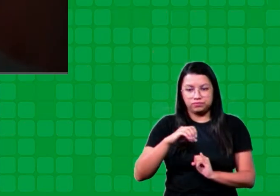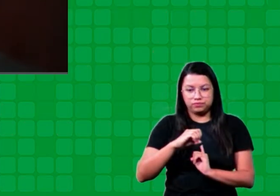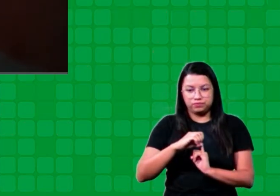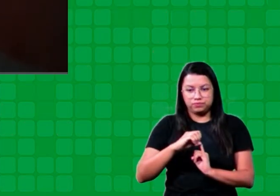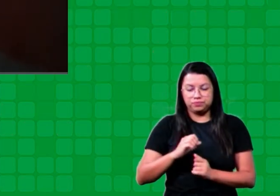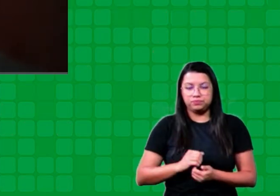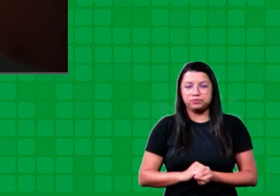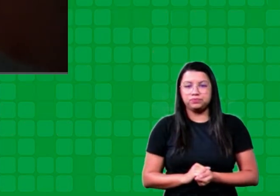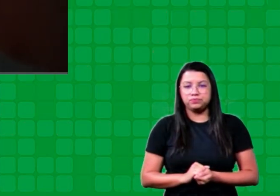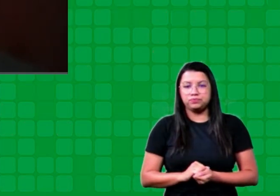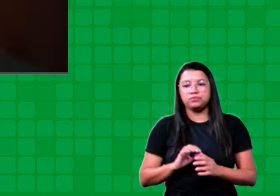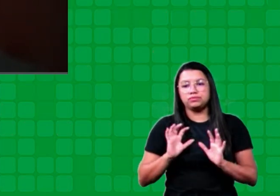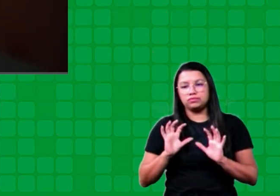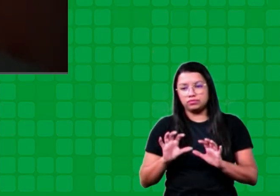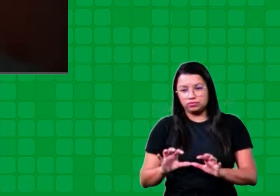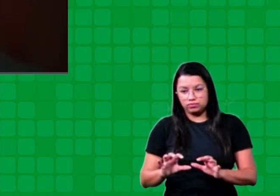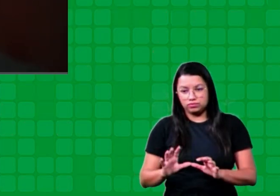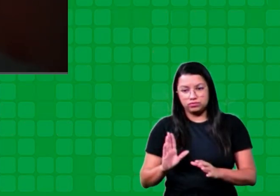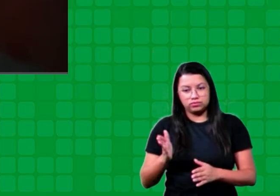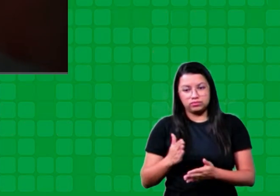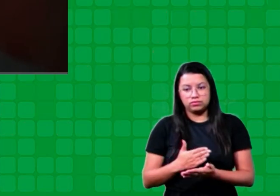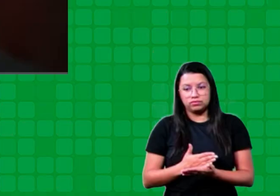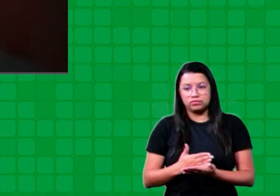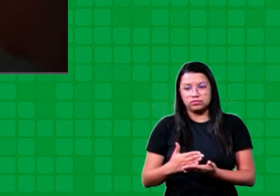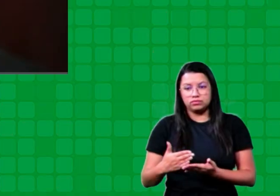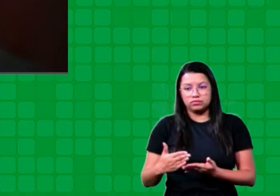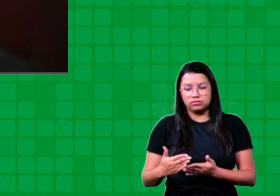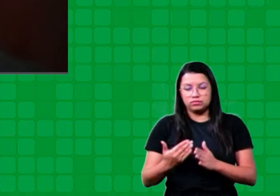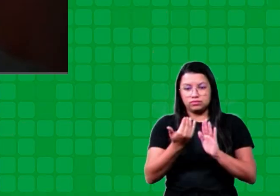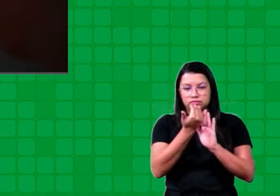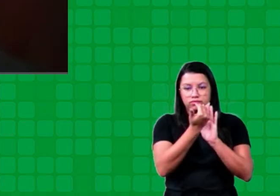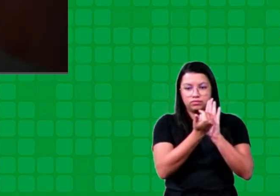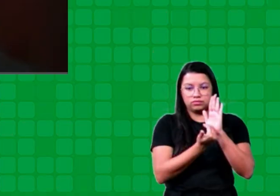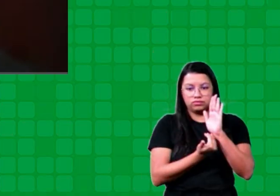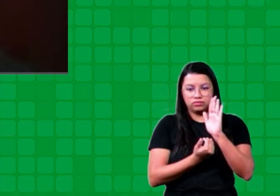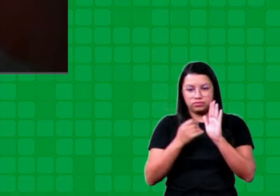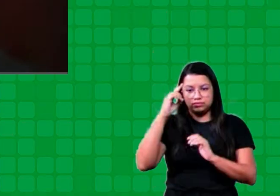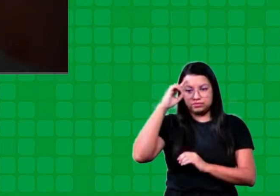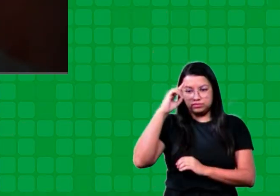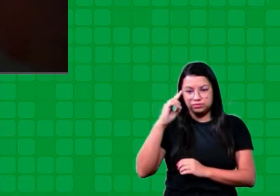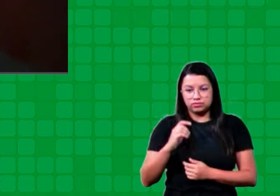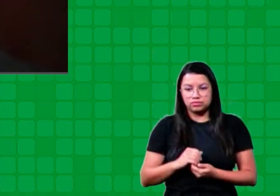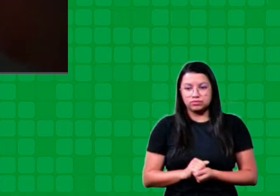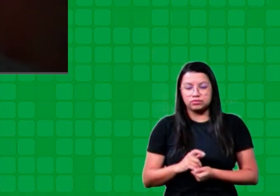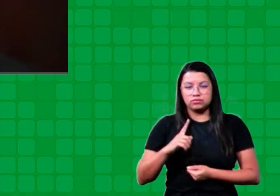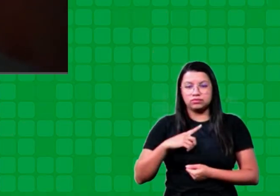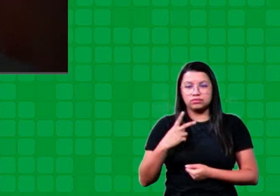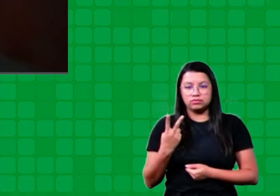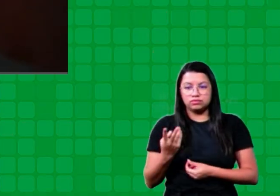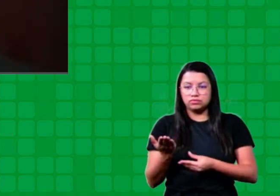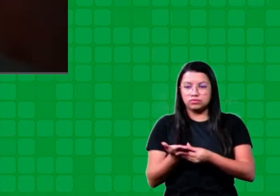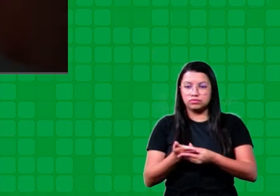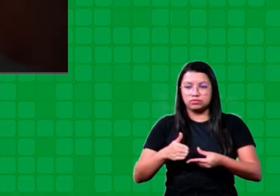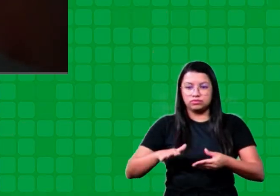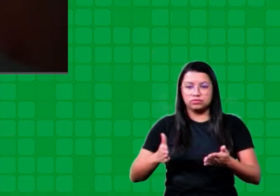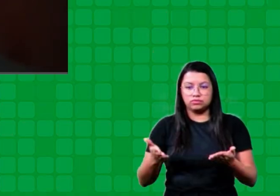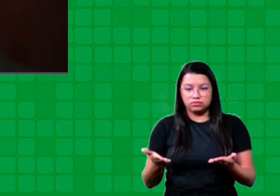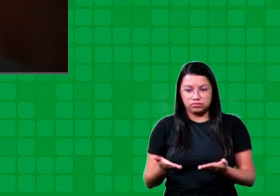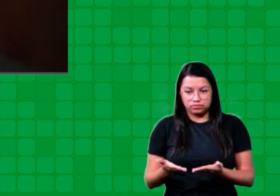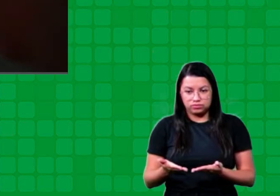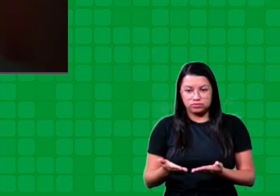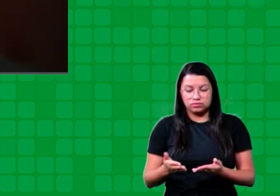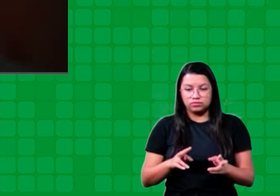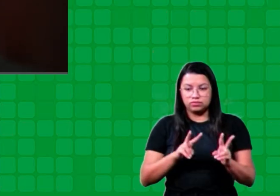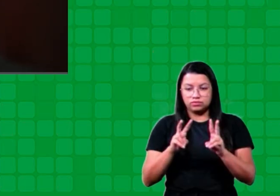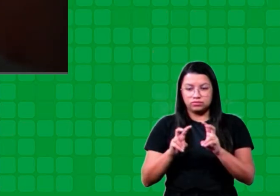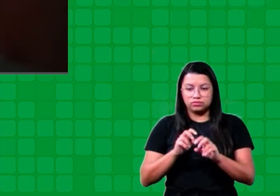Dessa forma, eu já passo para a ordem do dia. Nós temos dois processos hoje. Um deles é a